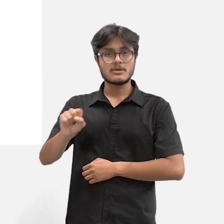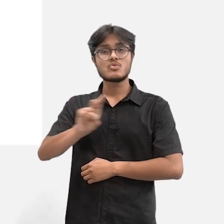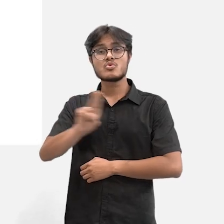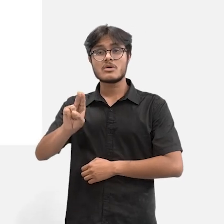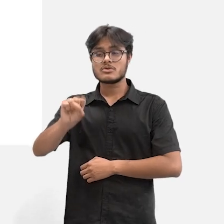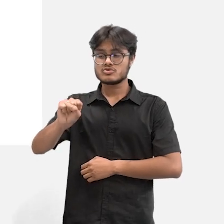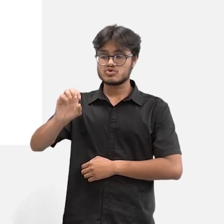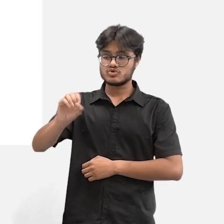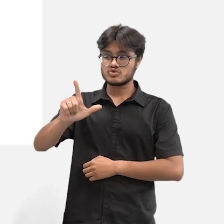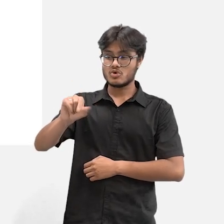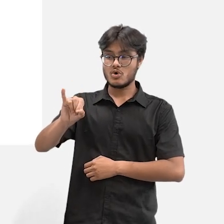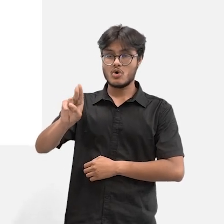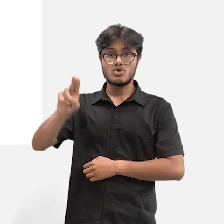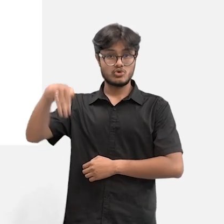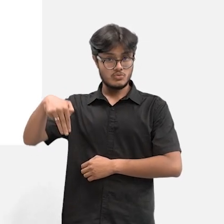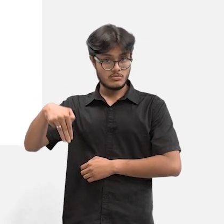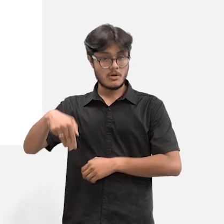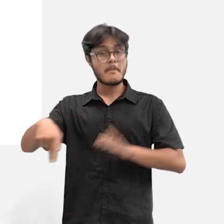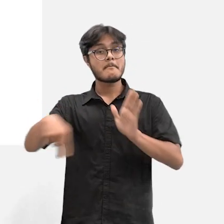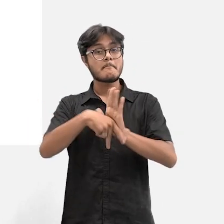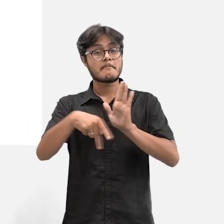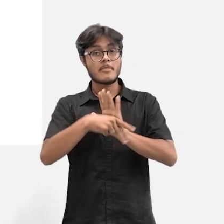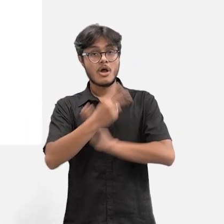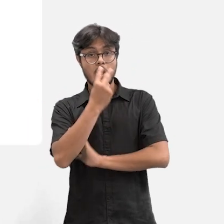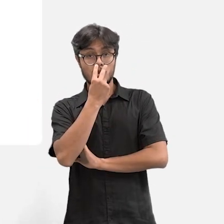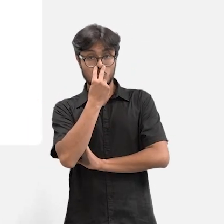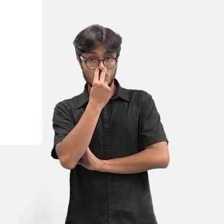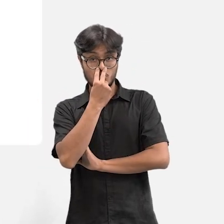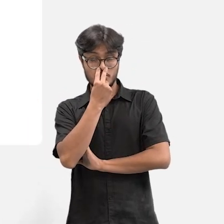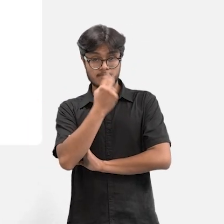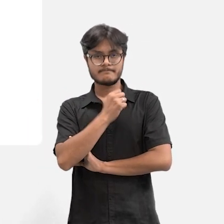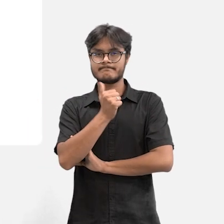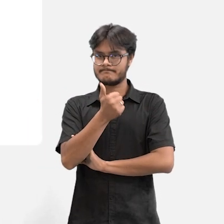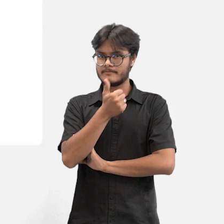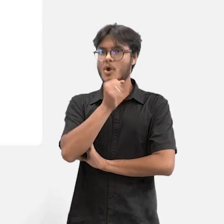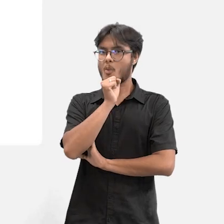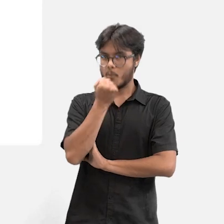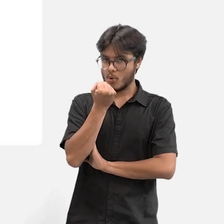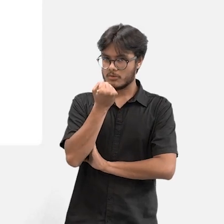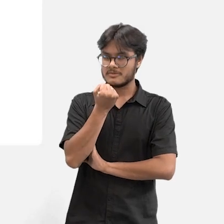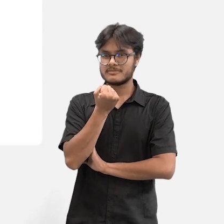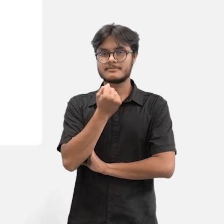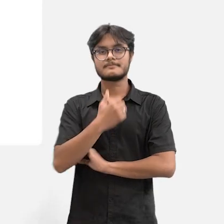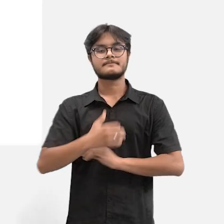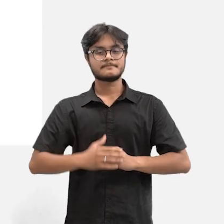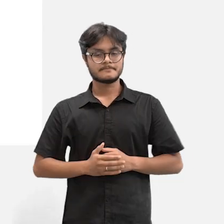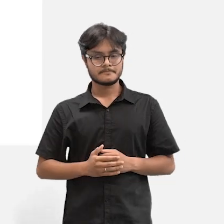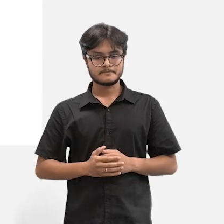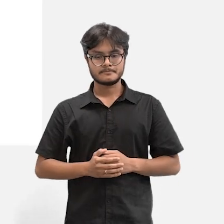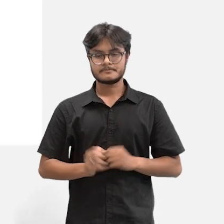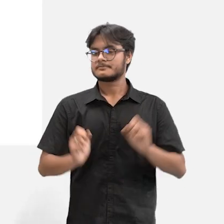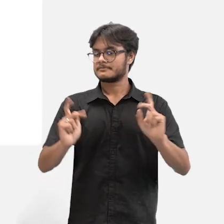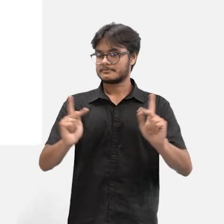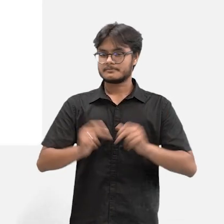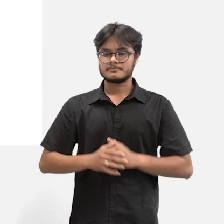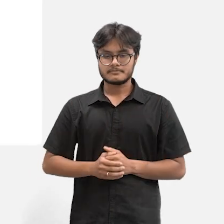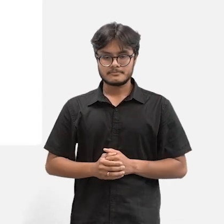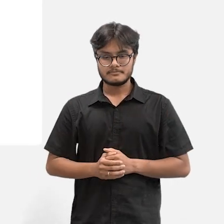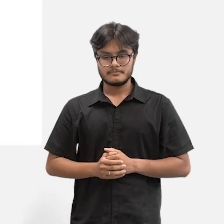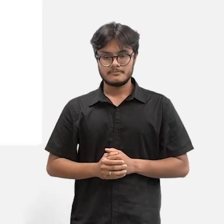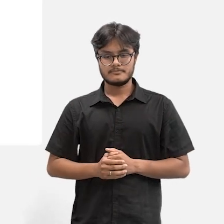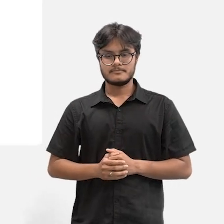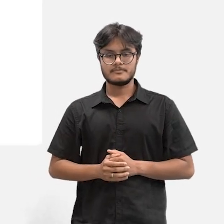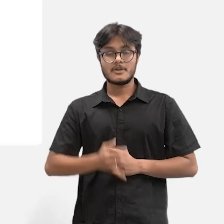que é a tênia do porco. Ai, prof, por isso que eu não como porco. Gente, não tem nada a ver. Entenda que